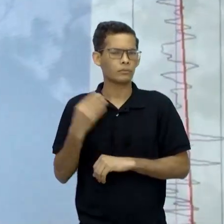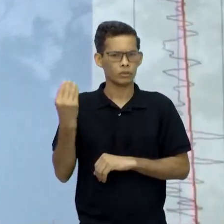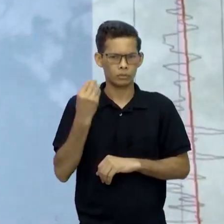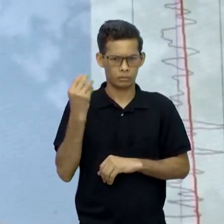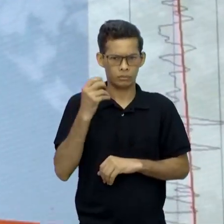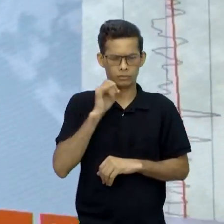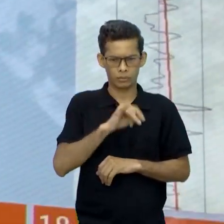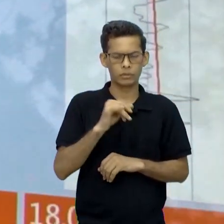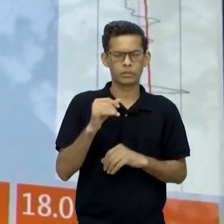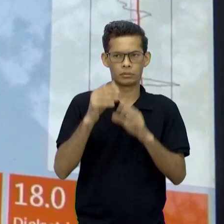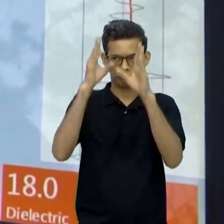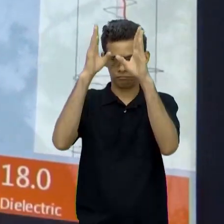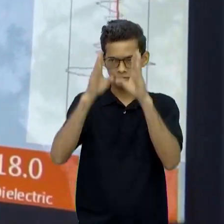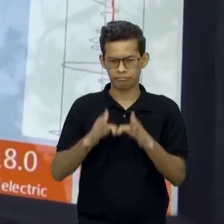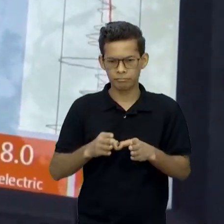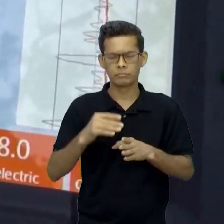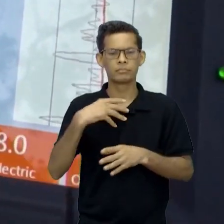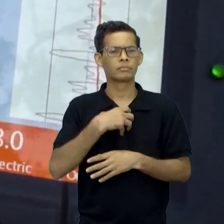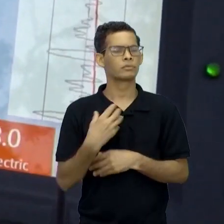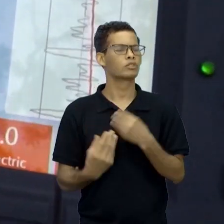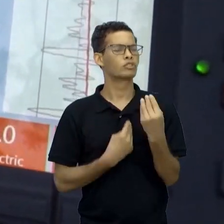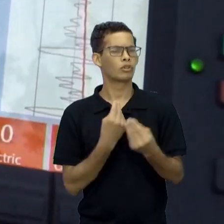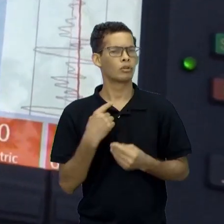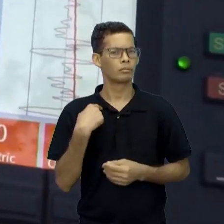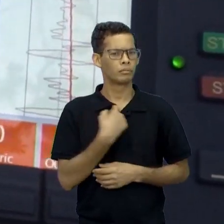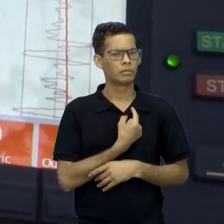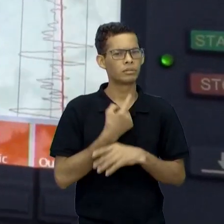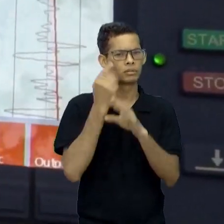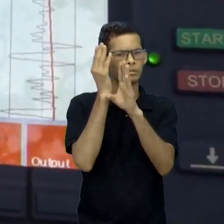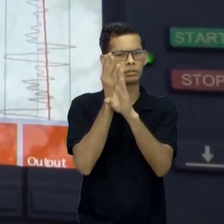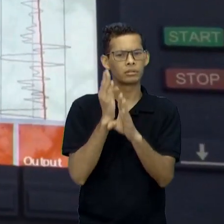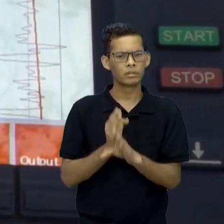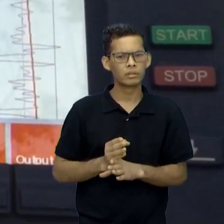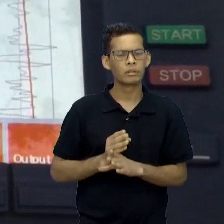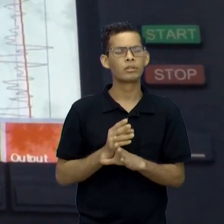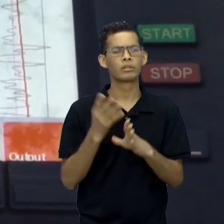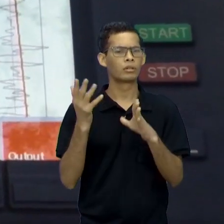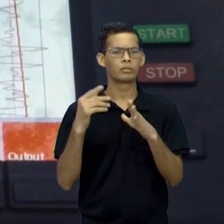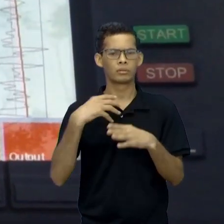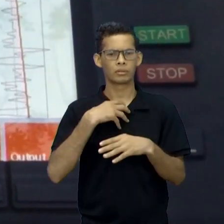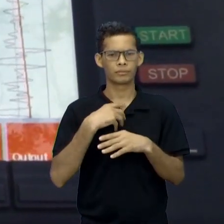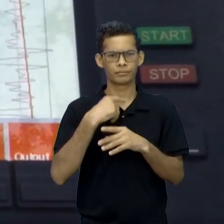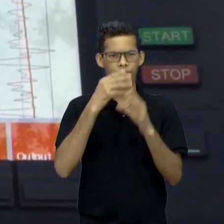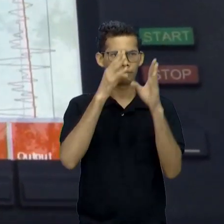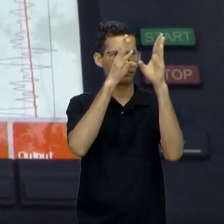horizontal, qual é a expectativa da gente encontrar anomalia?